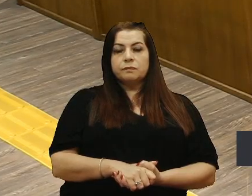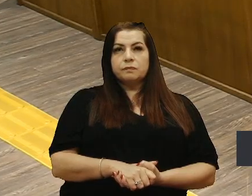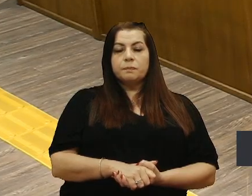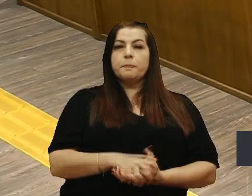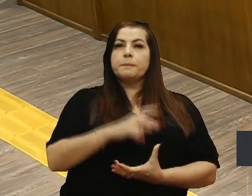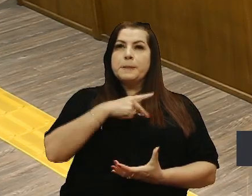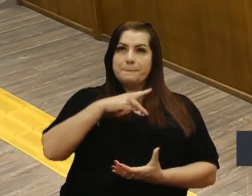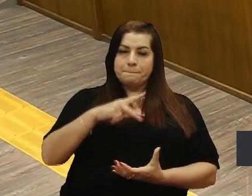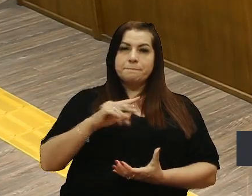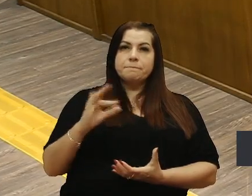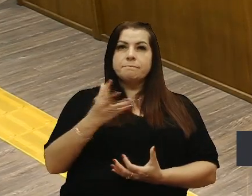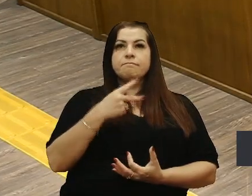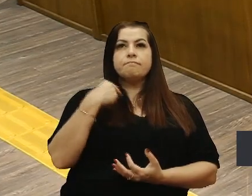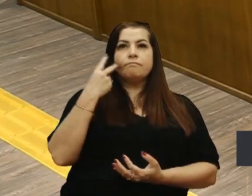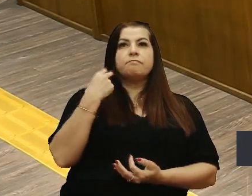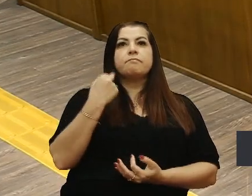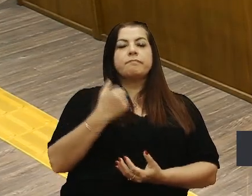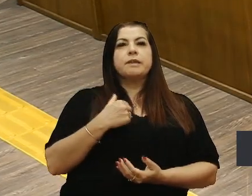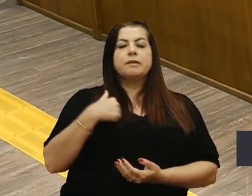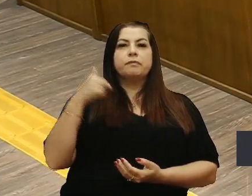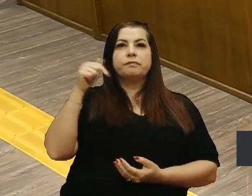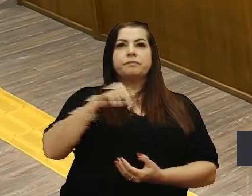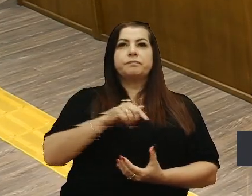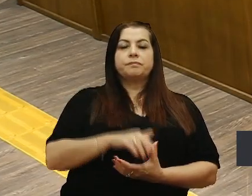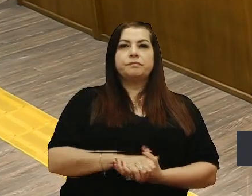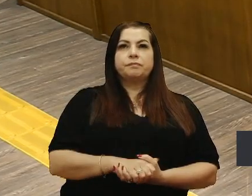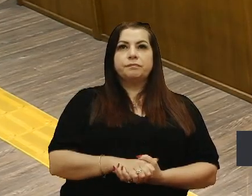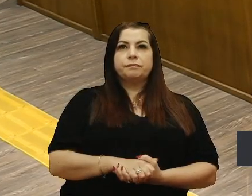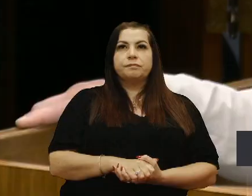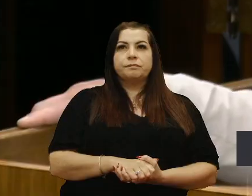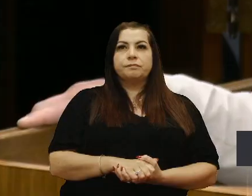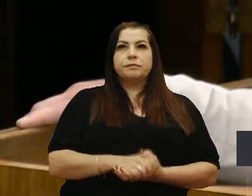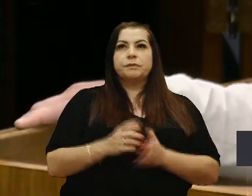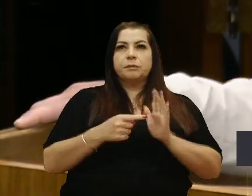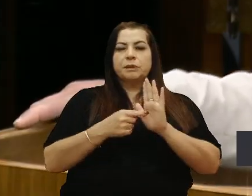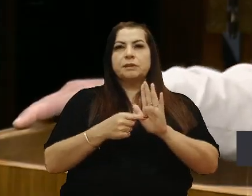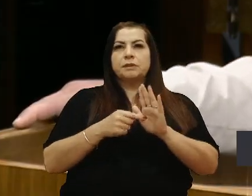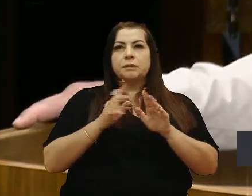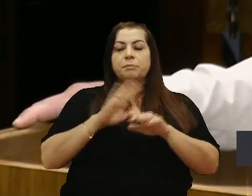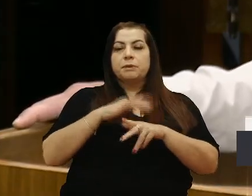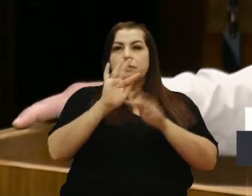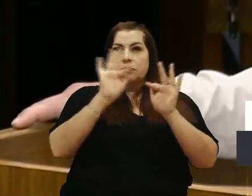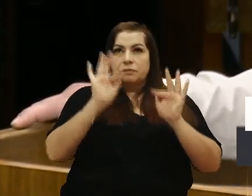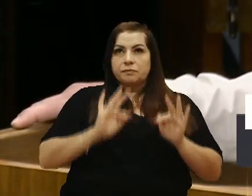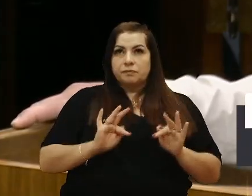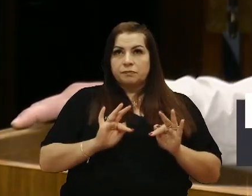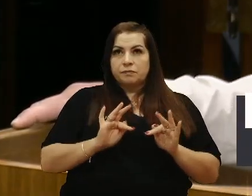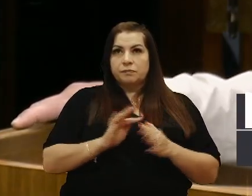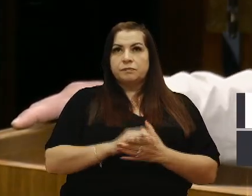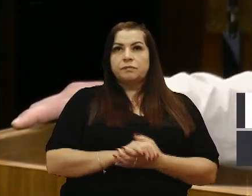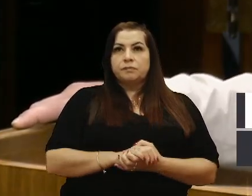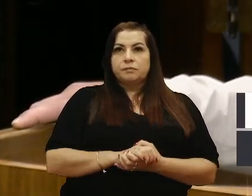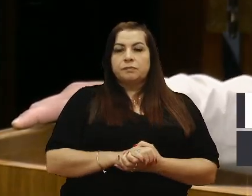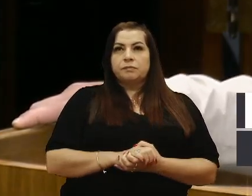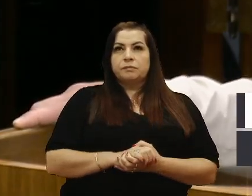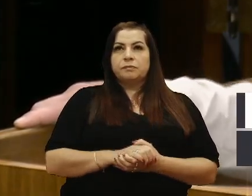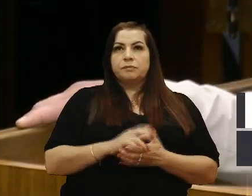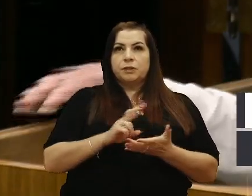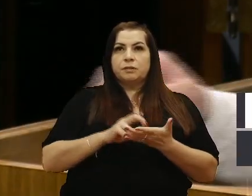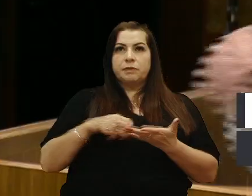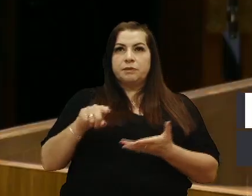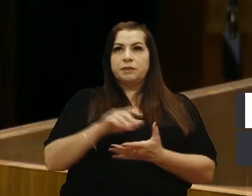Senhor presidente, nobres pares, então eu venho aqui para trazer mais felicidade, né? Trazer mais